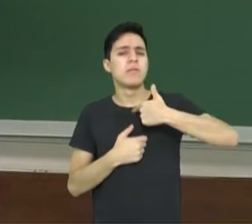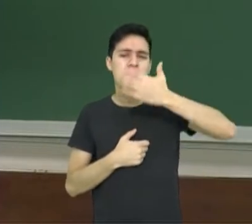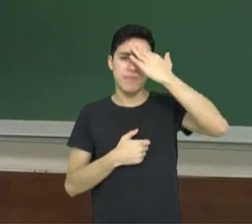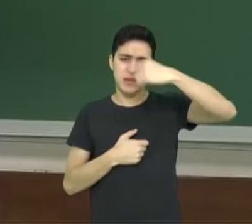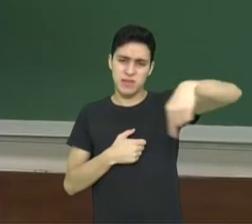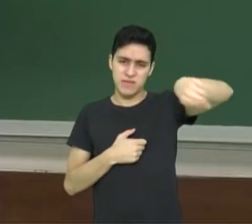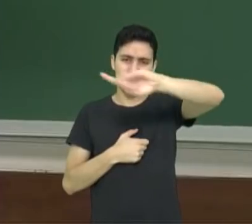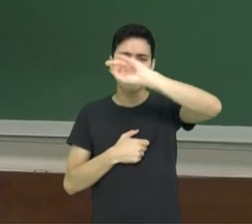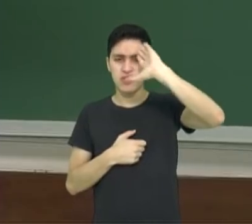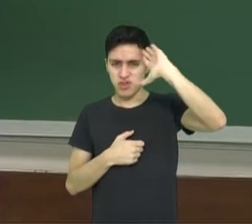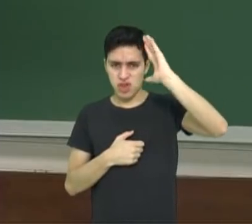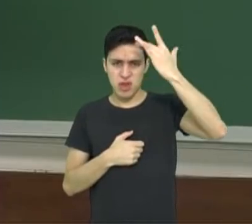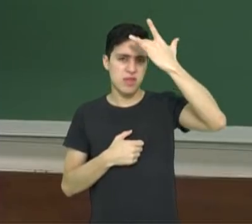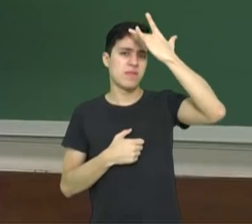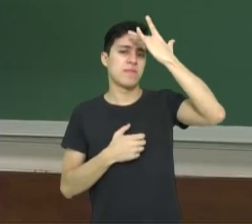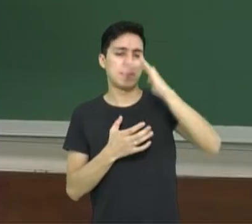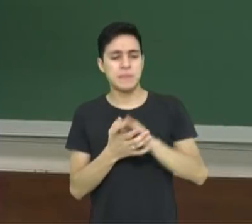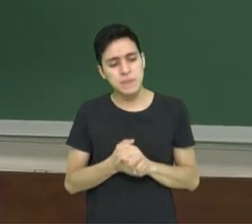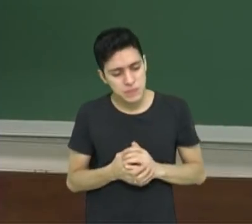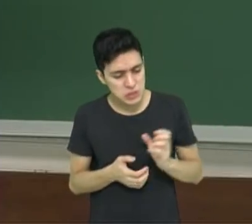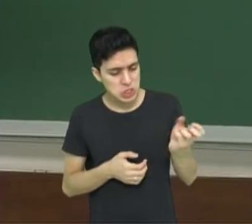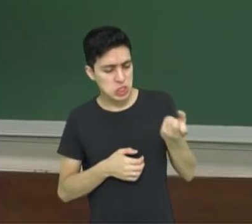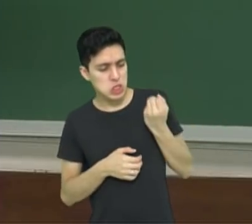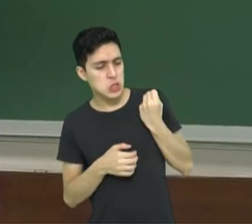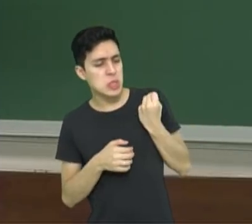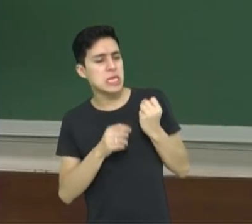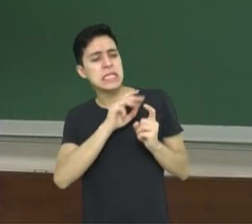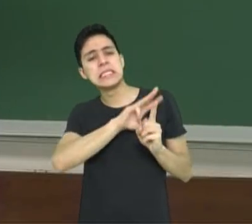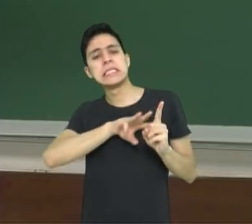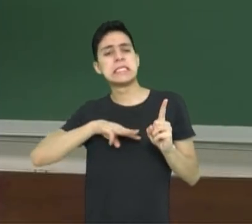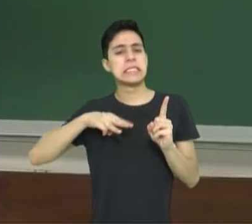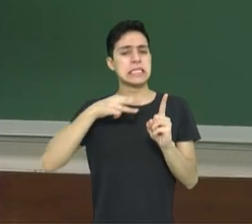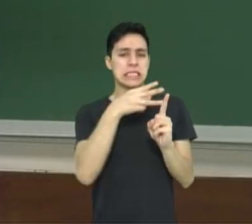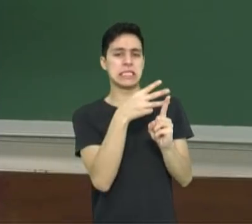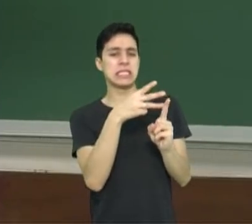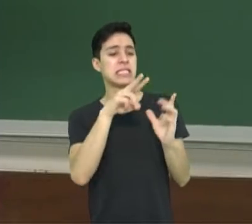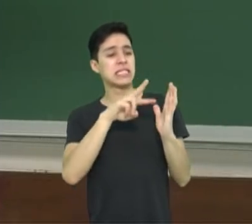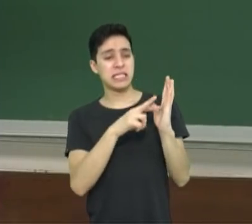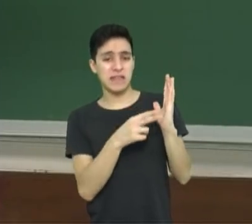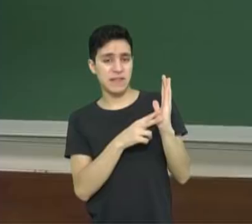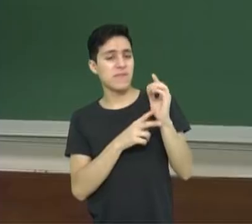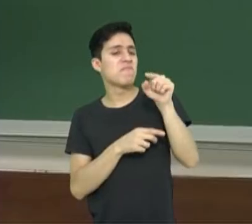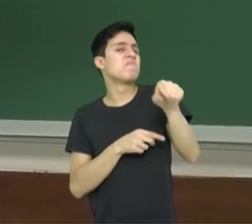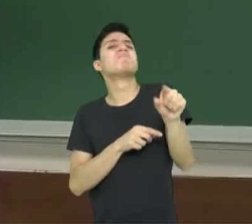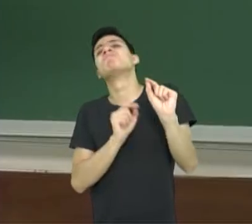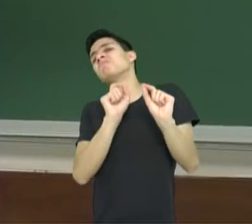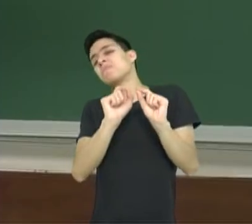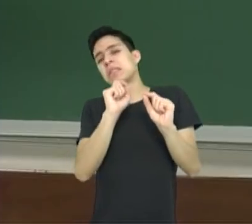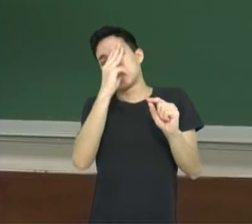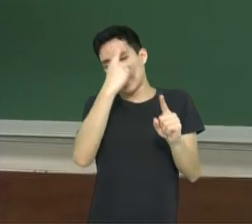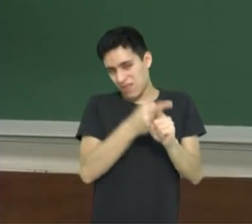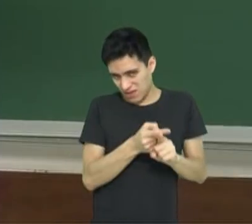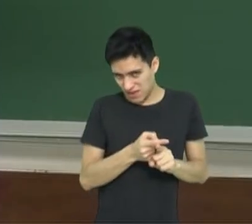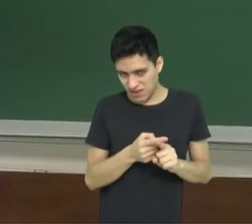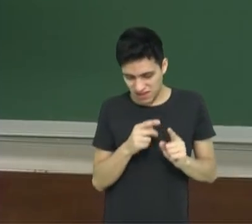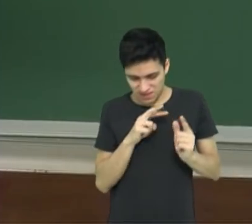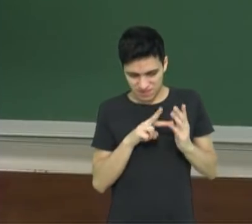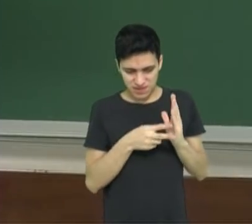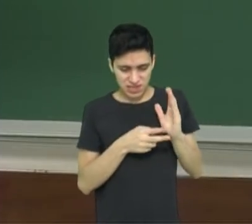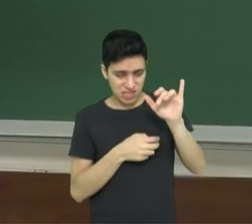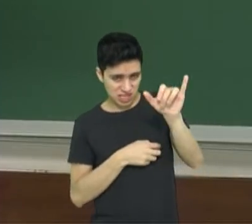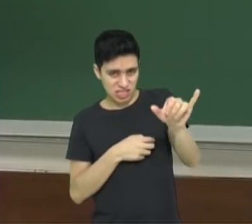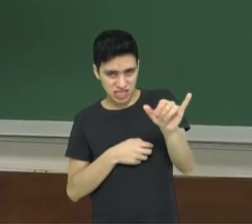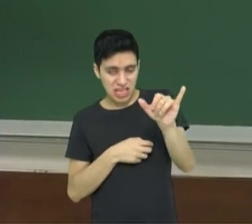O triplo de um número. Triplo é 3 vezes essa alguma coisa. No caso, é o x,